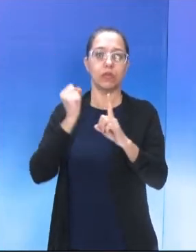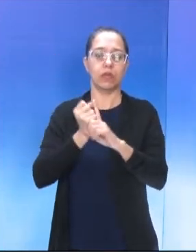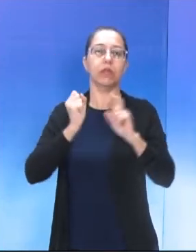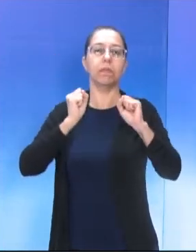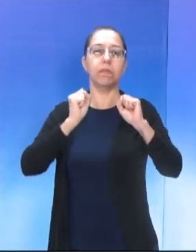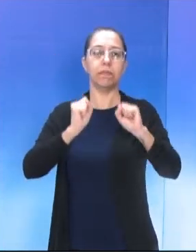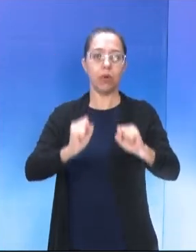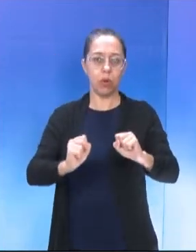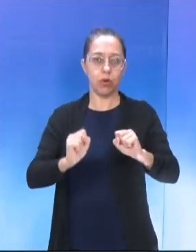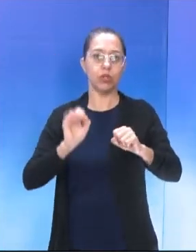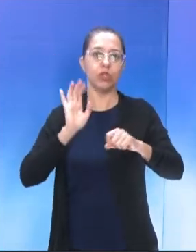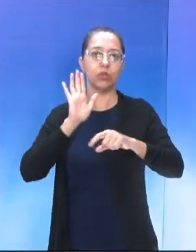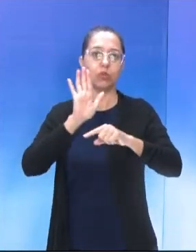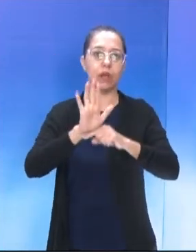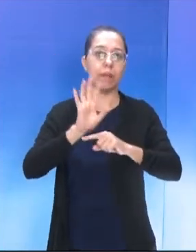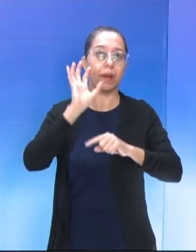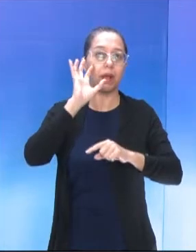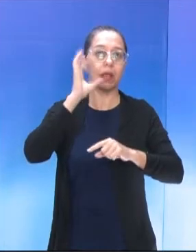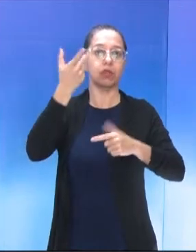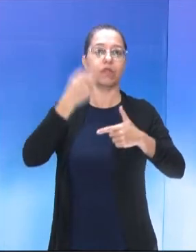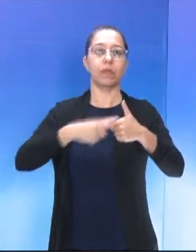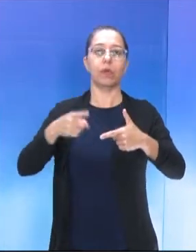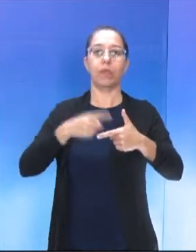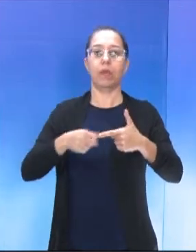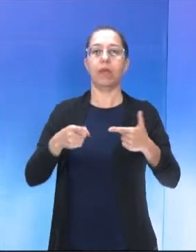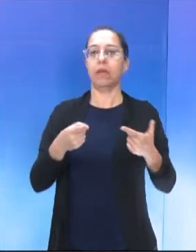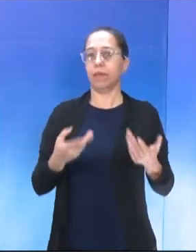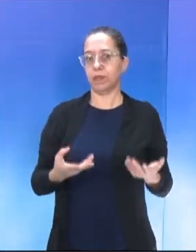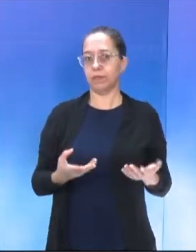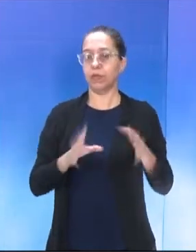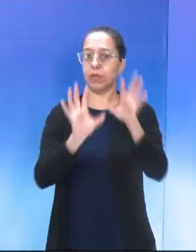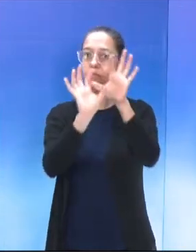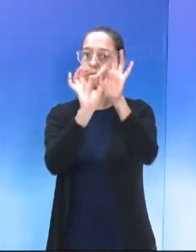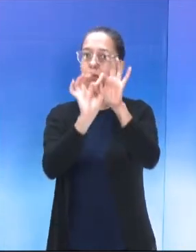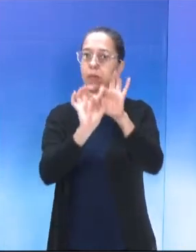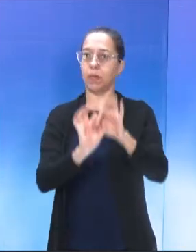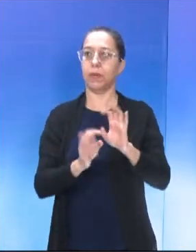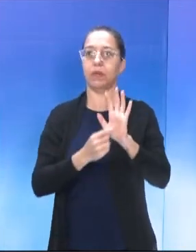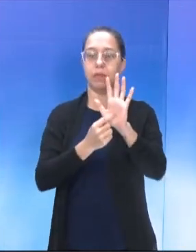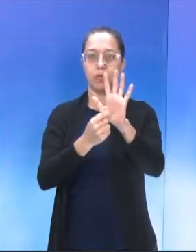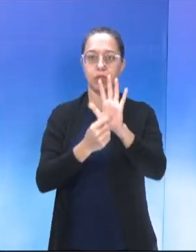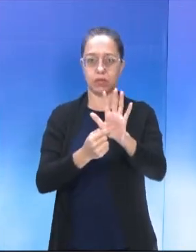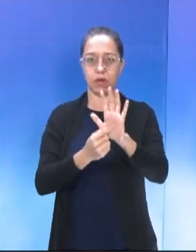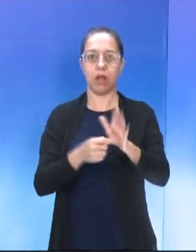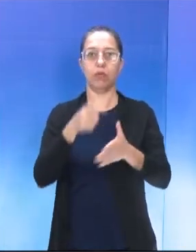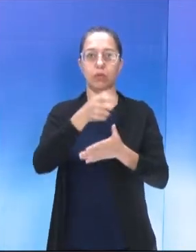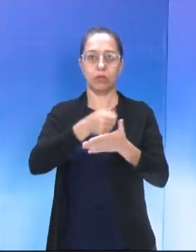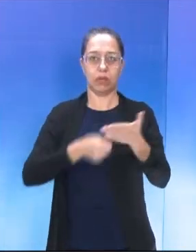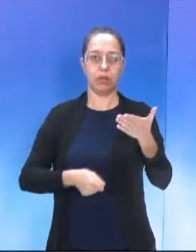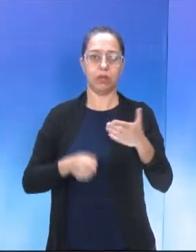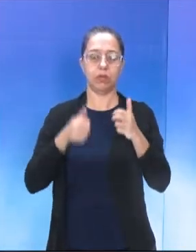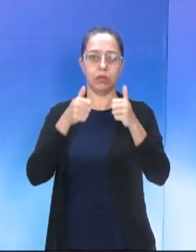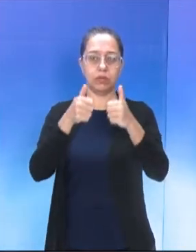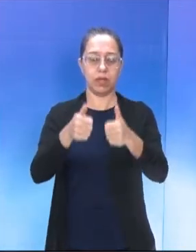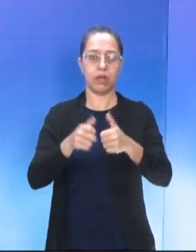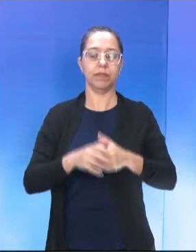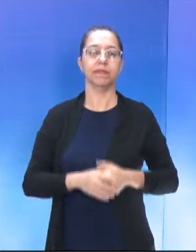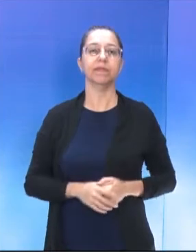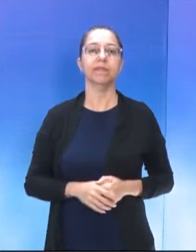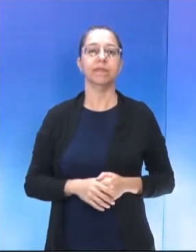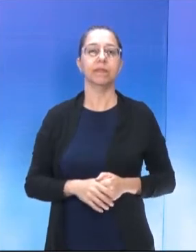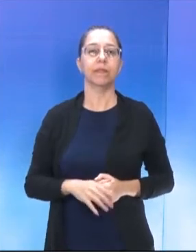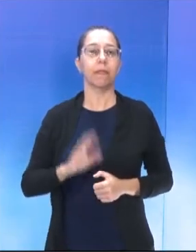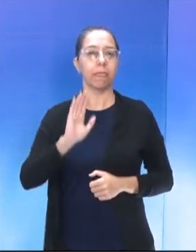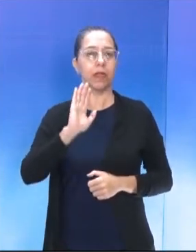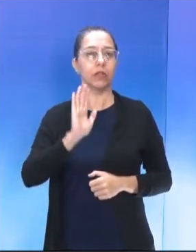daquela problemática. Então, tudo isso precisa estar sendo contemplado no seu texto, entendido? Então, nós já